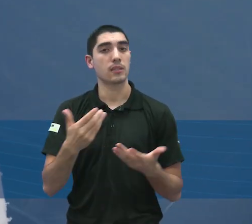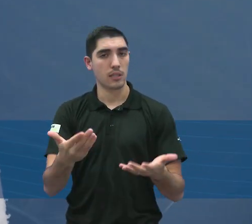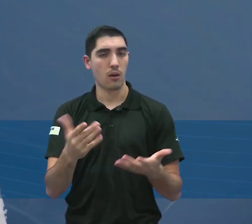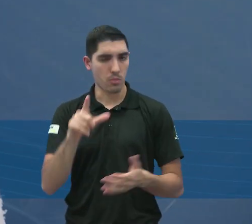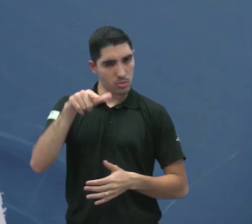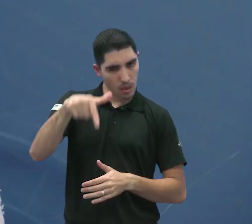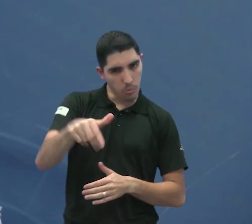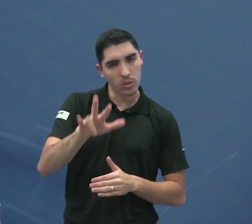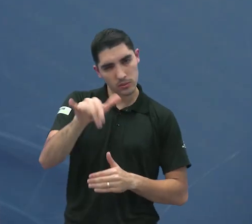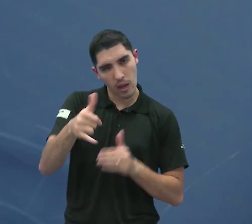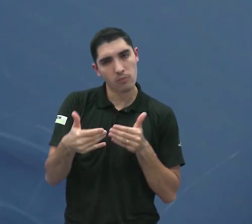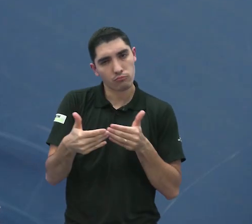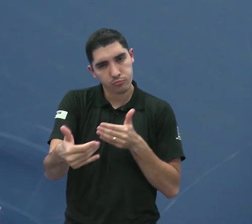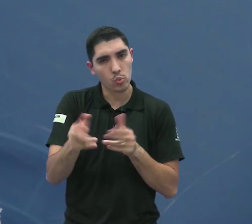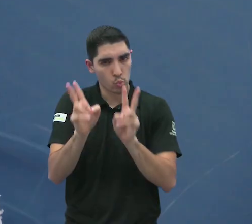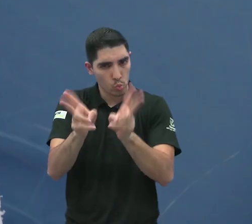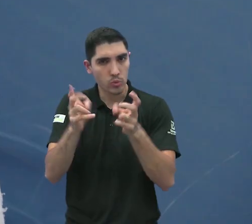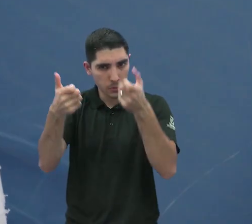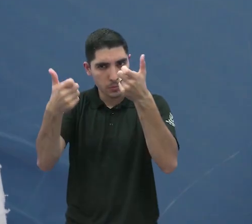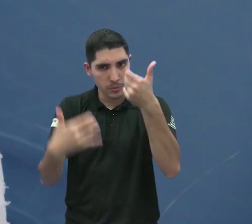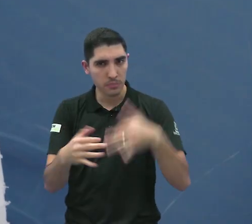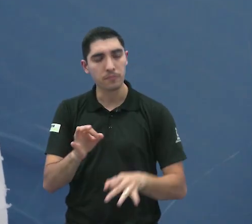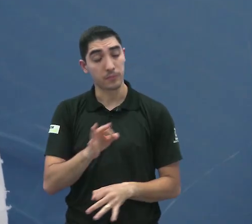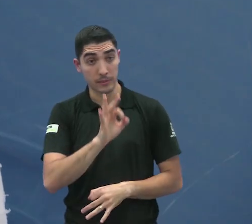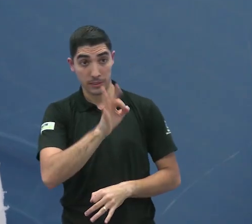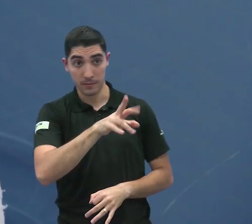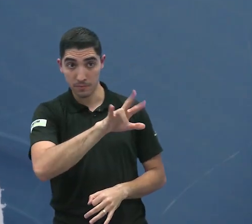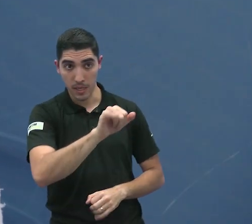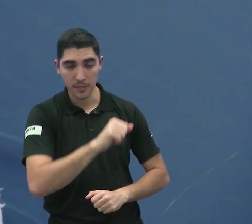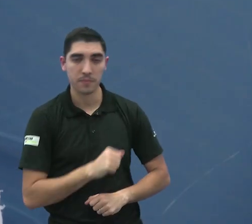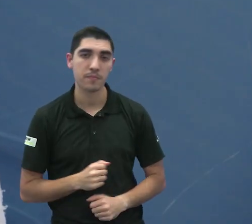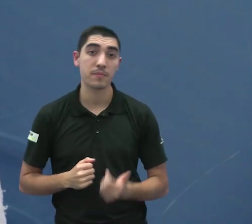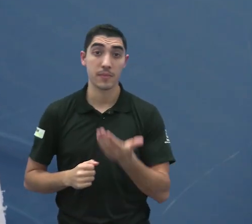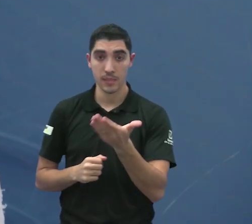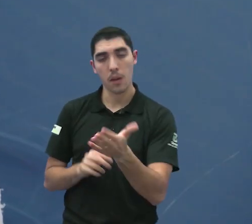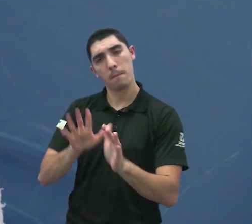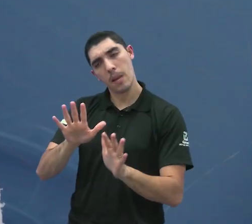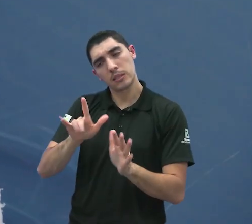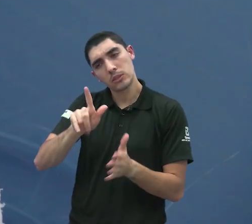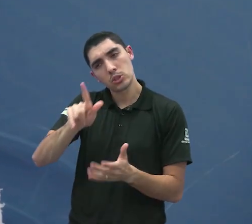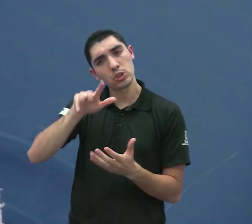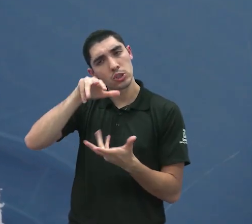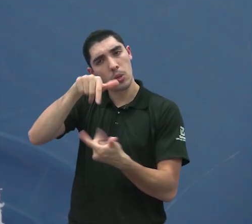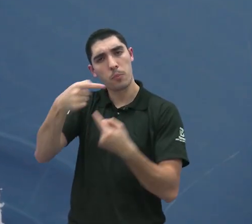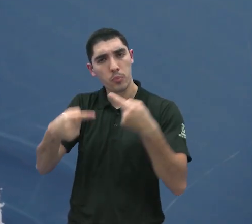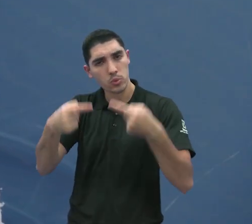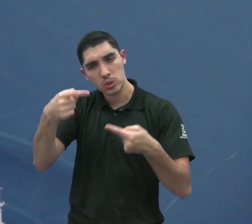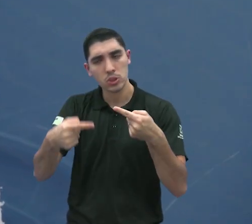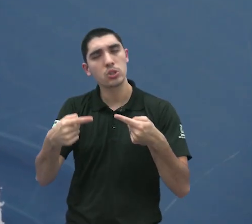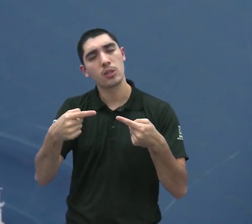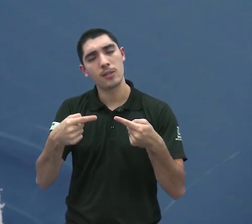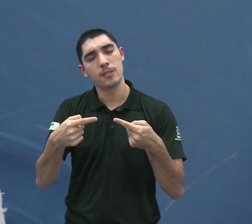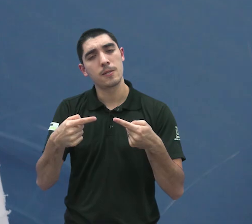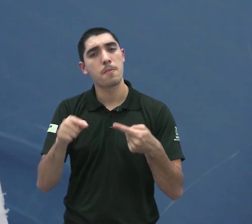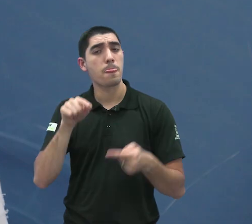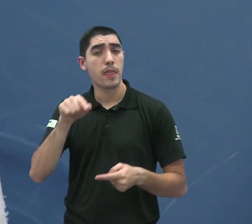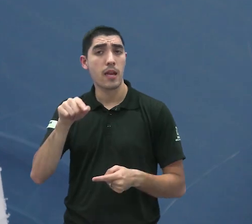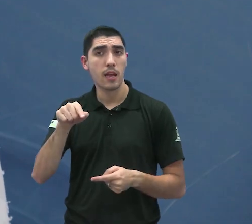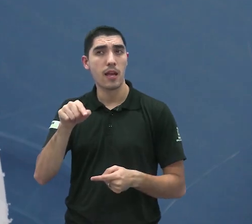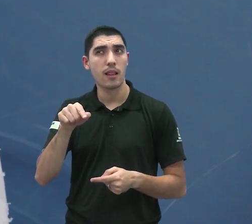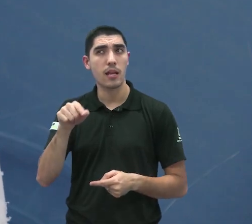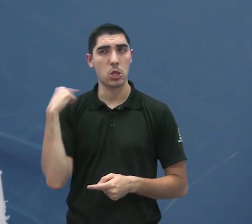falar um pouquinho mais para frente a respeito Sem disso, dúvida. né? Mas sim, a geopolítica ela é mais do que